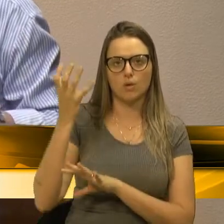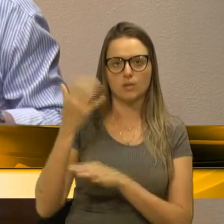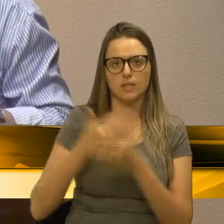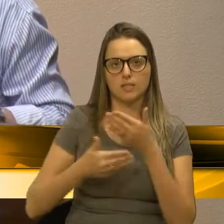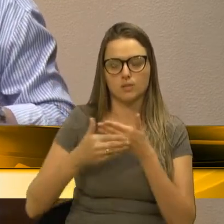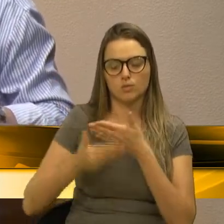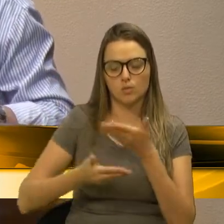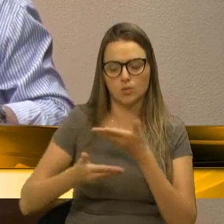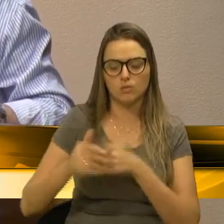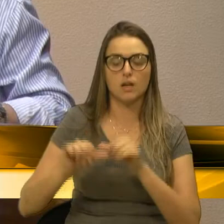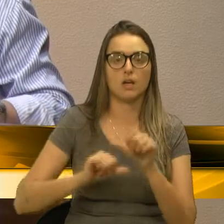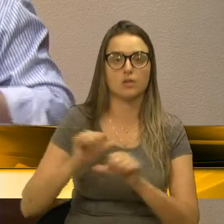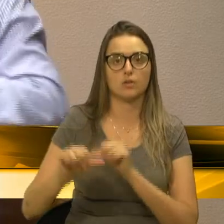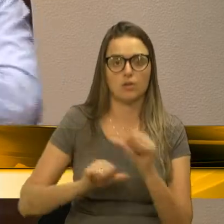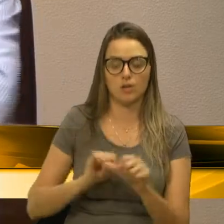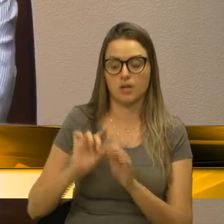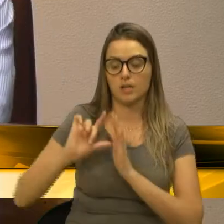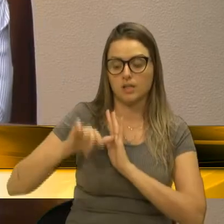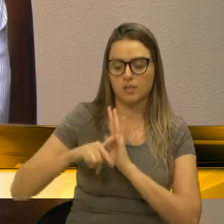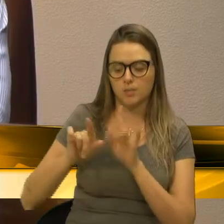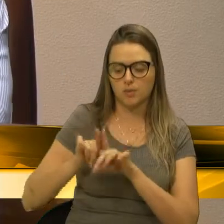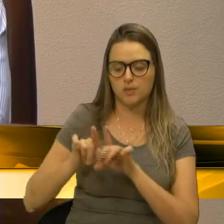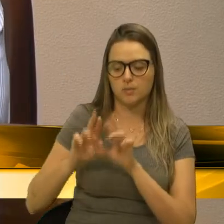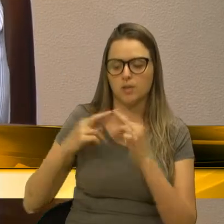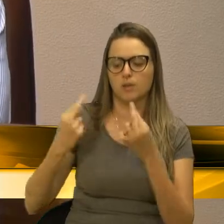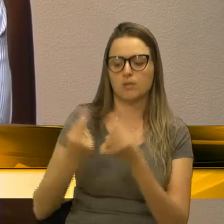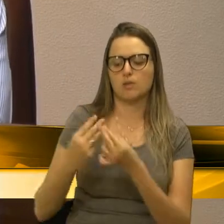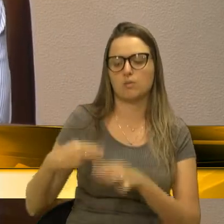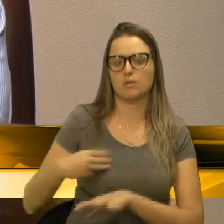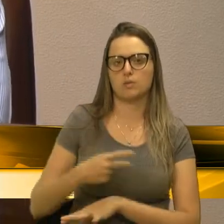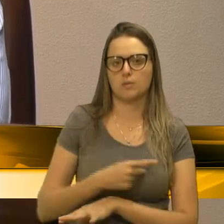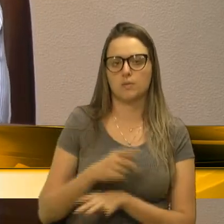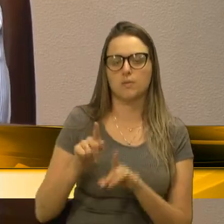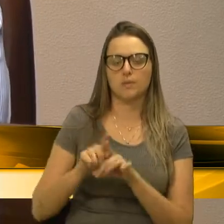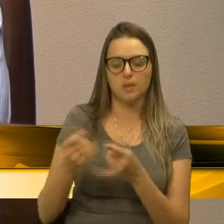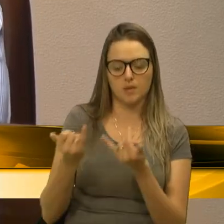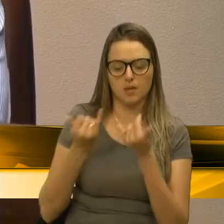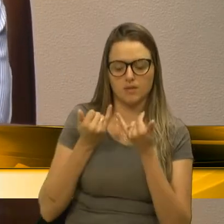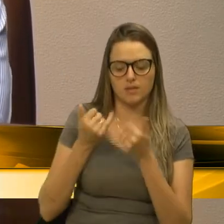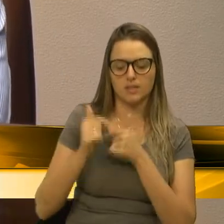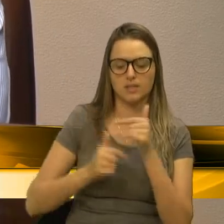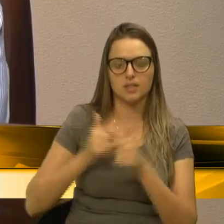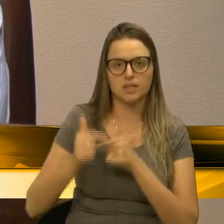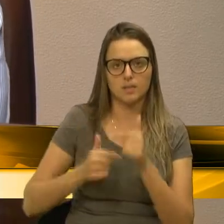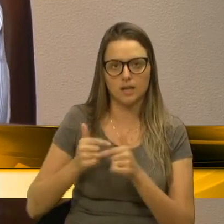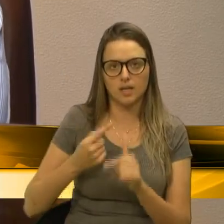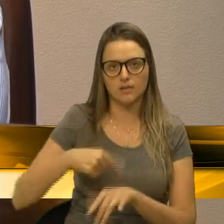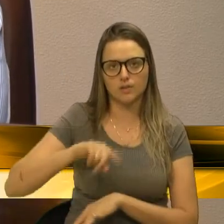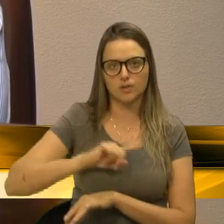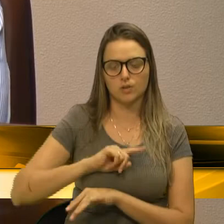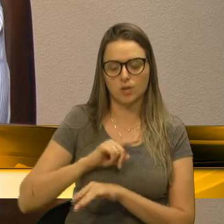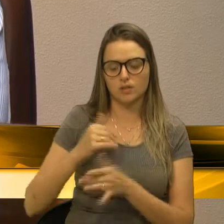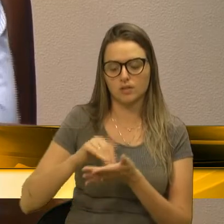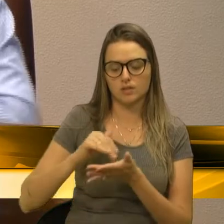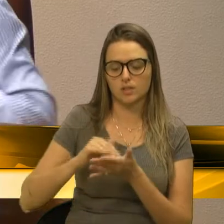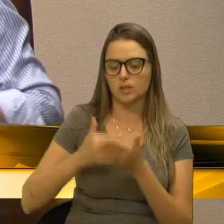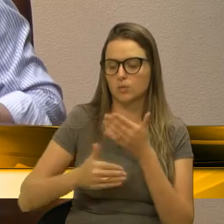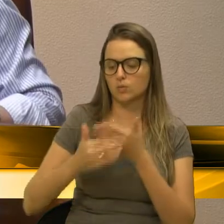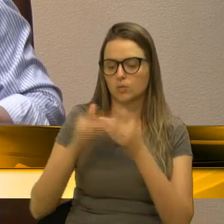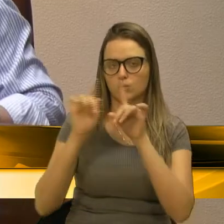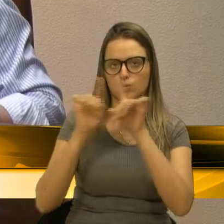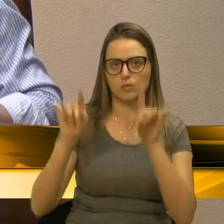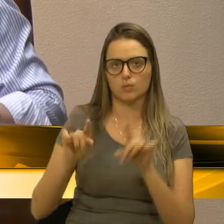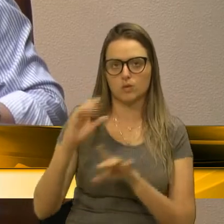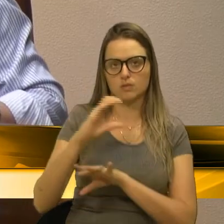transição. Após também as reuniões com o Ministério Público, foi passado para nós que trabalhávamos ali na Secretaria uma reunião com todos os servidores